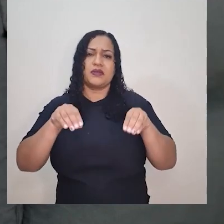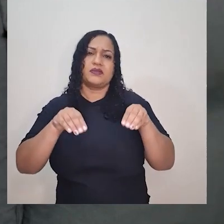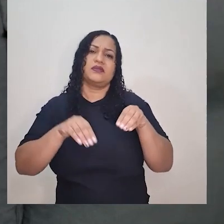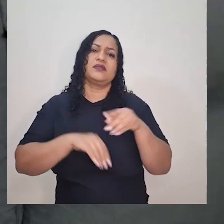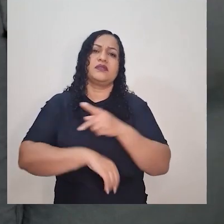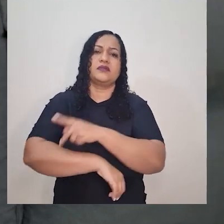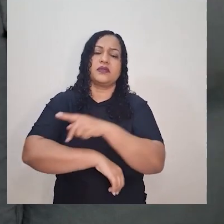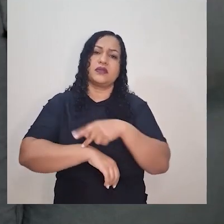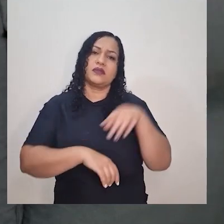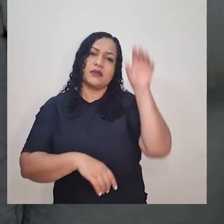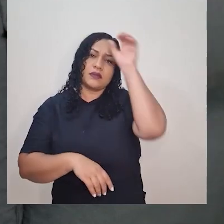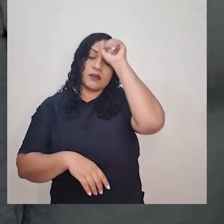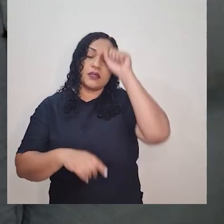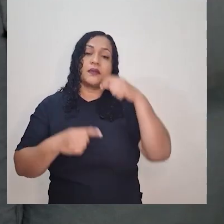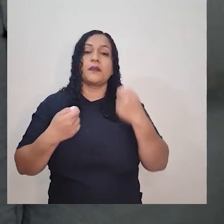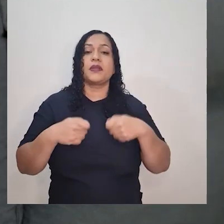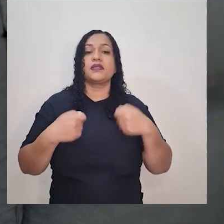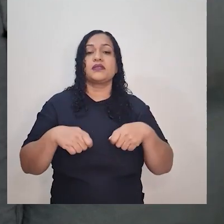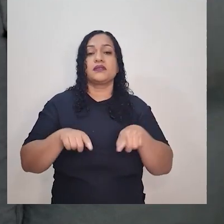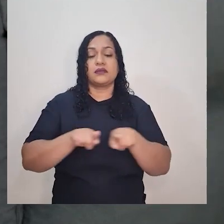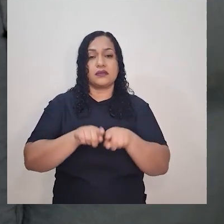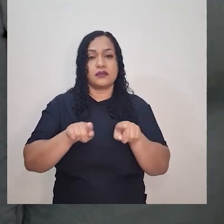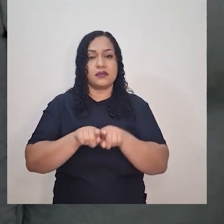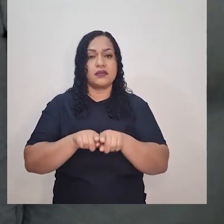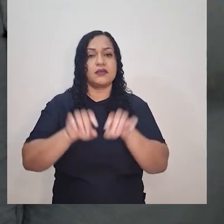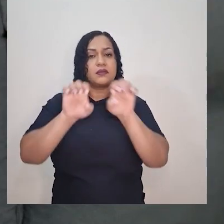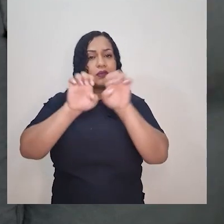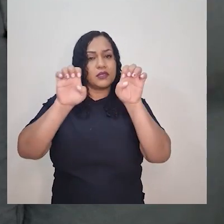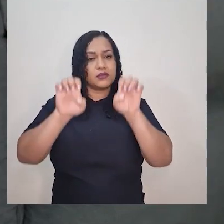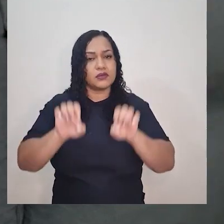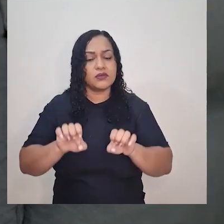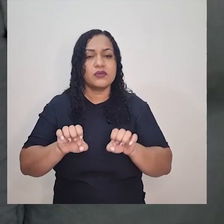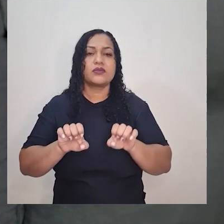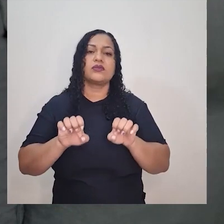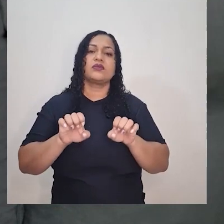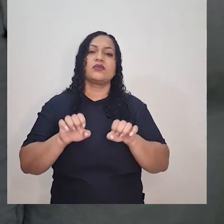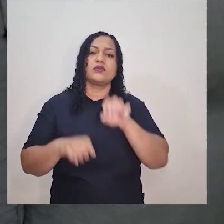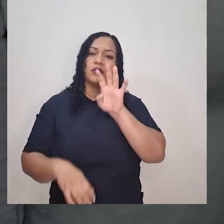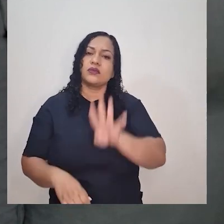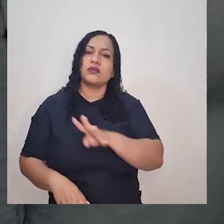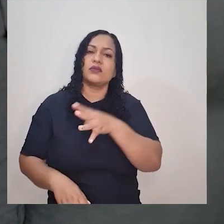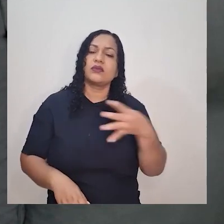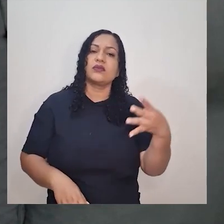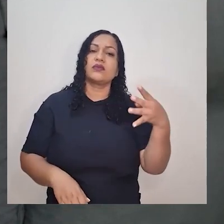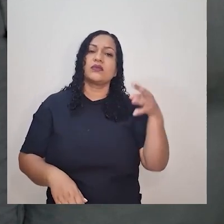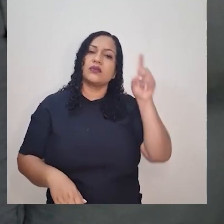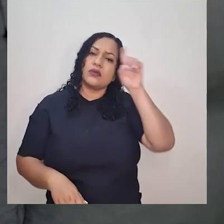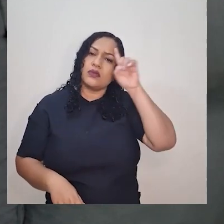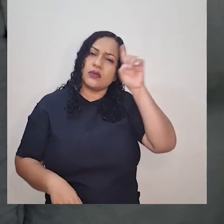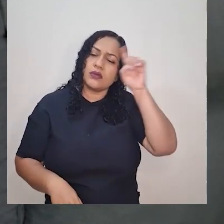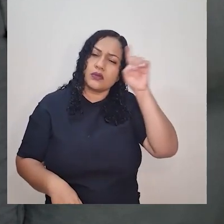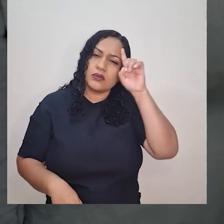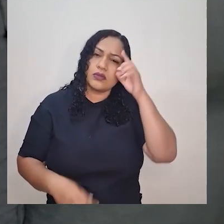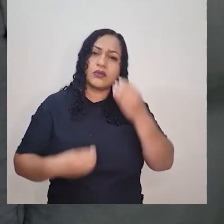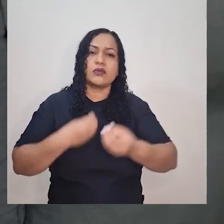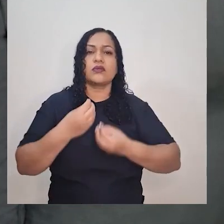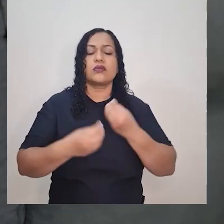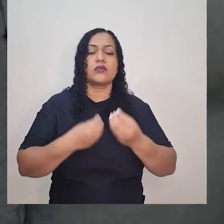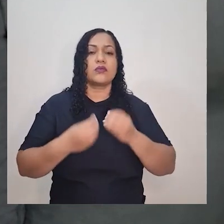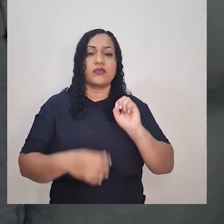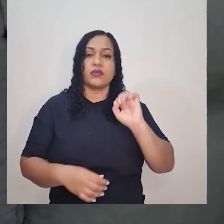pedagógico. Então, estruturar essa rotina dentro da escola, ela é extremamente importante para que esse